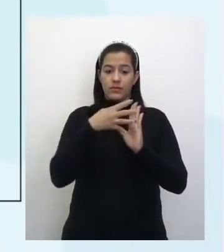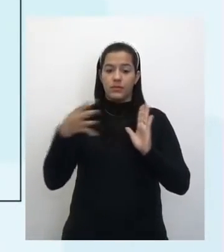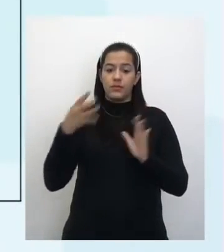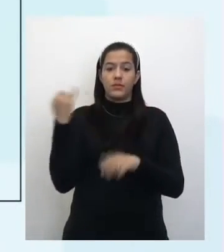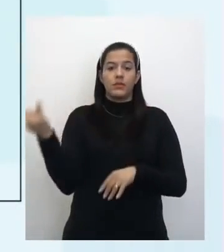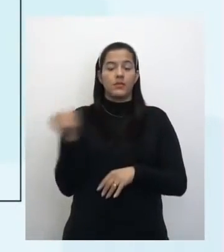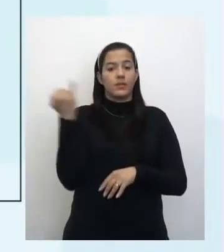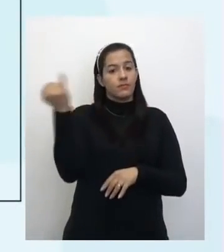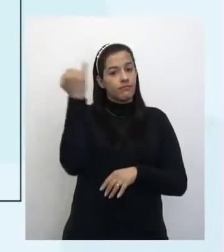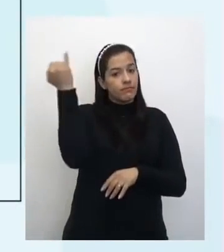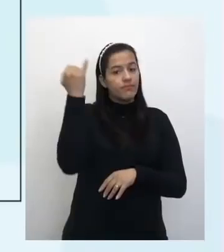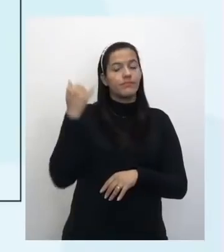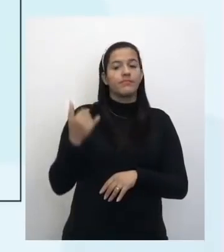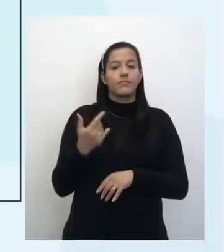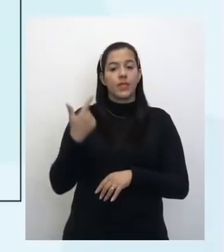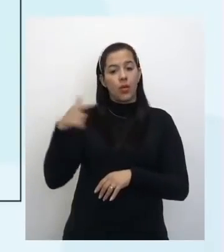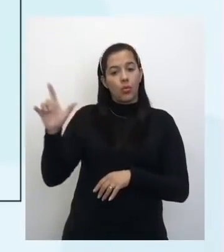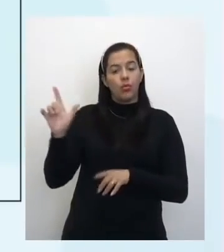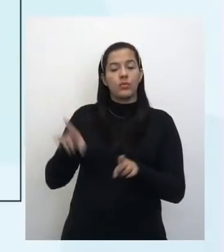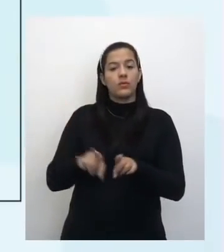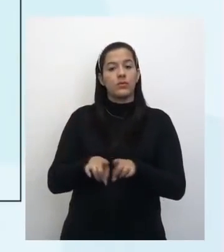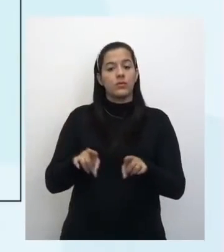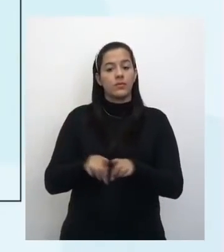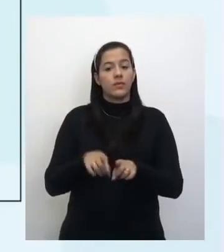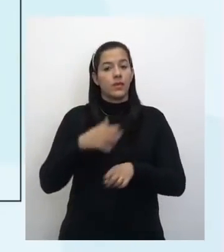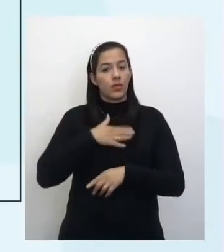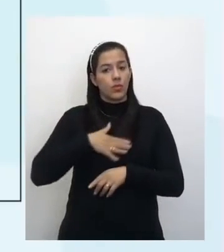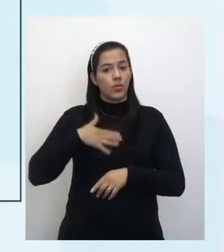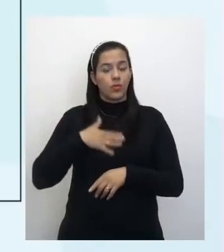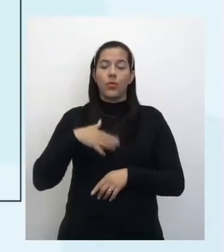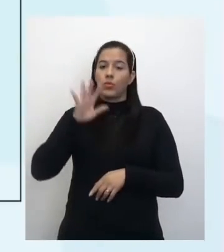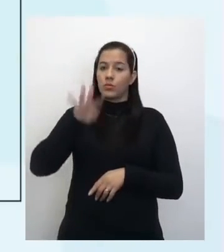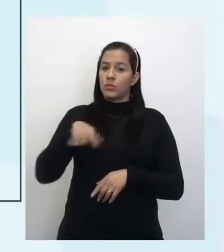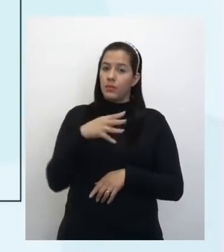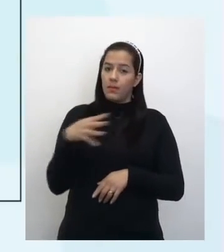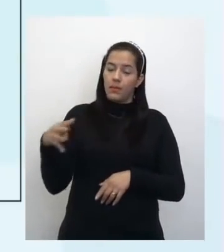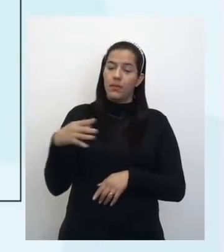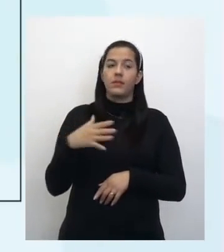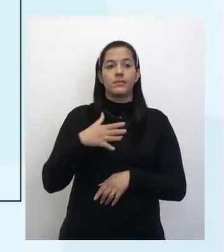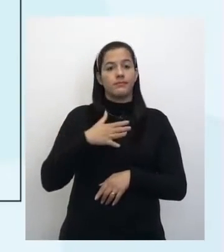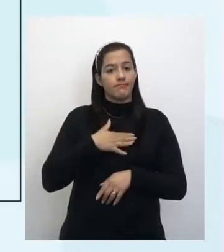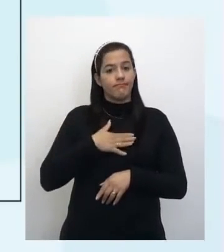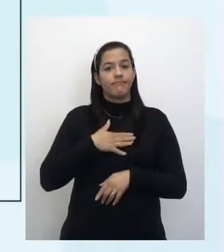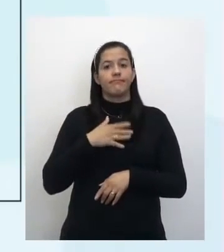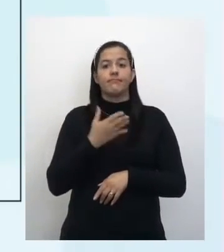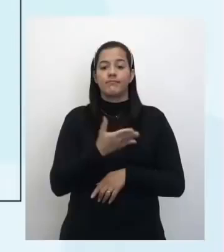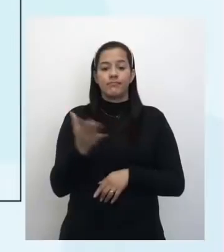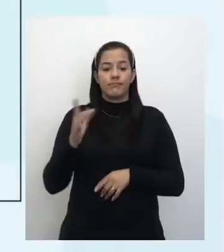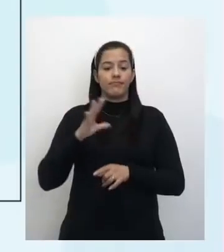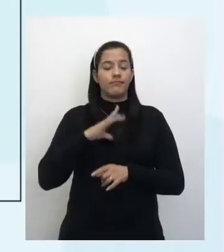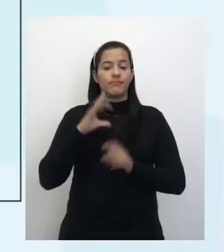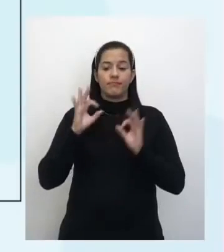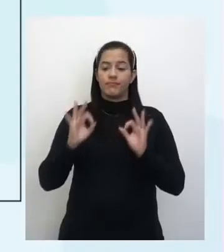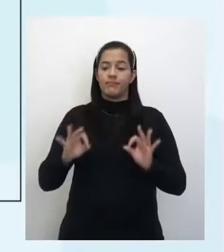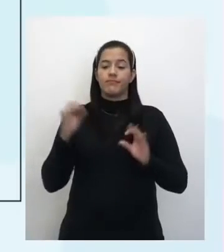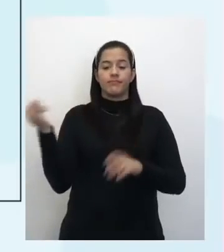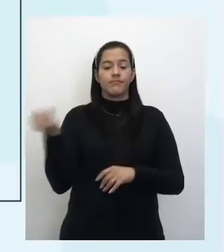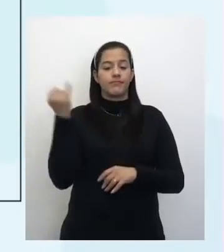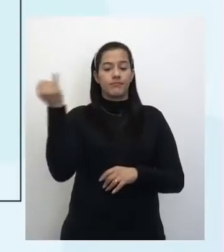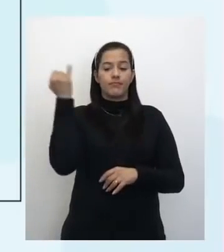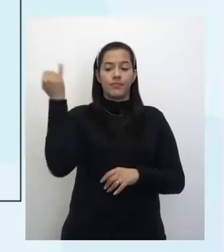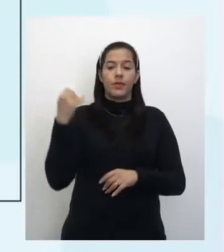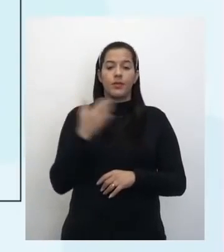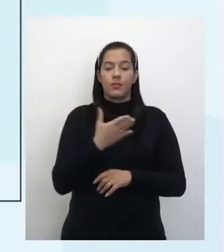importantíssimo essa tabela assim como a outra né Você sabe quem é o lutador tabela respondendo aulas começo do ano comigo tabela aqui é importante